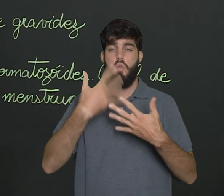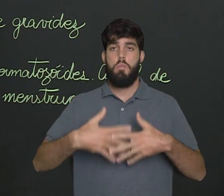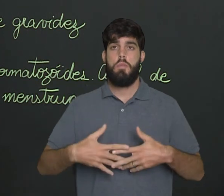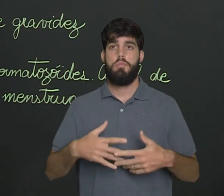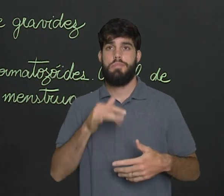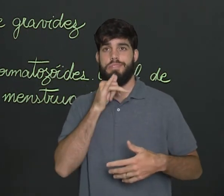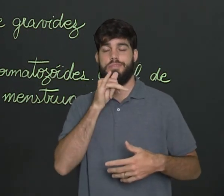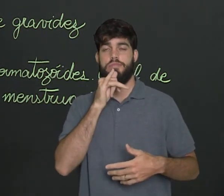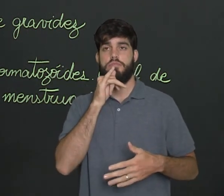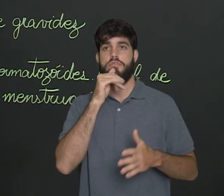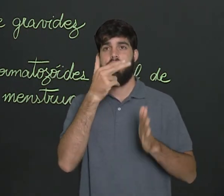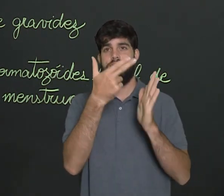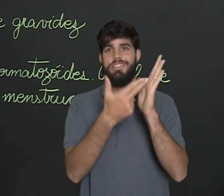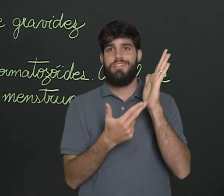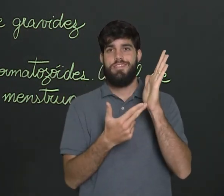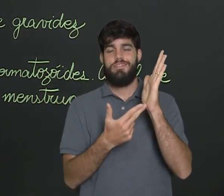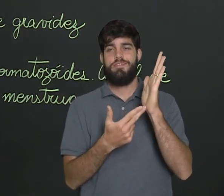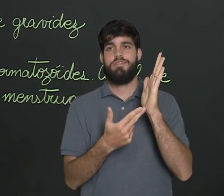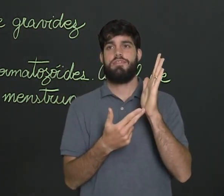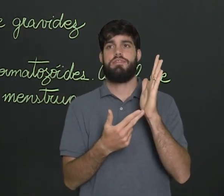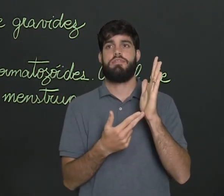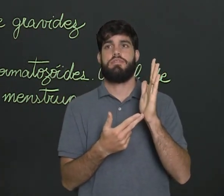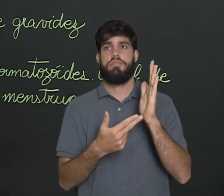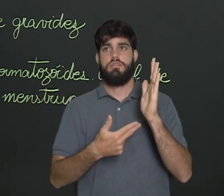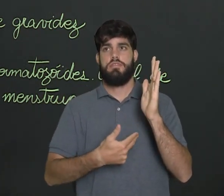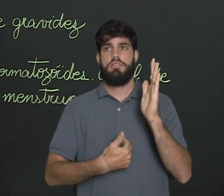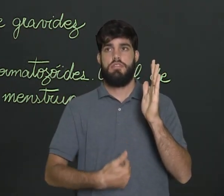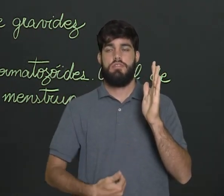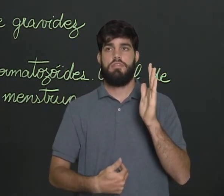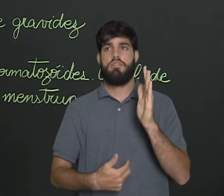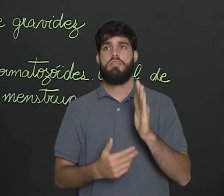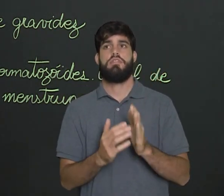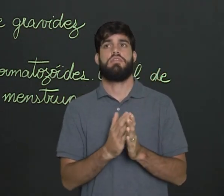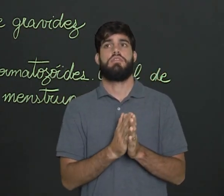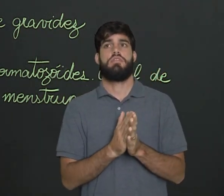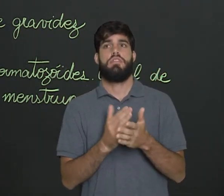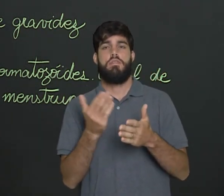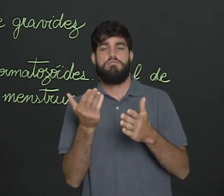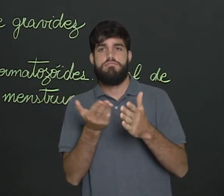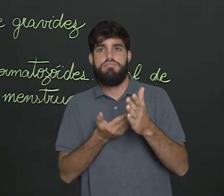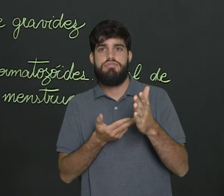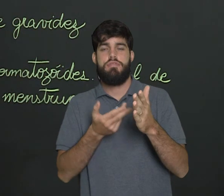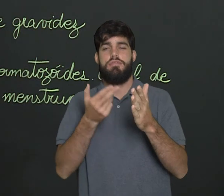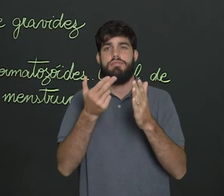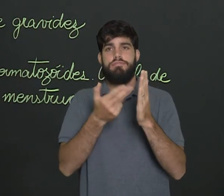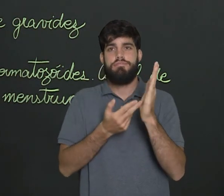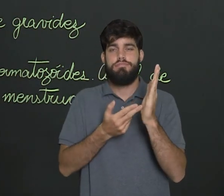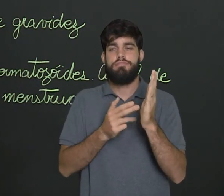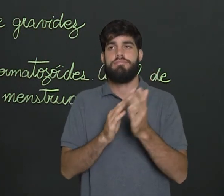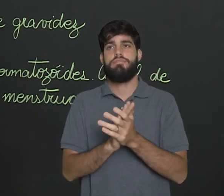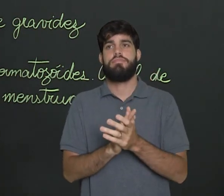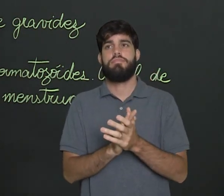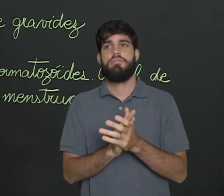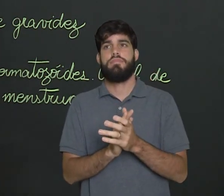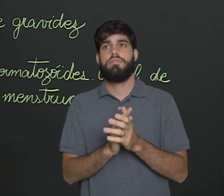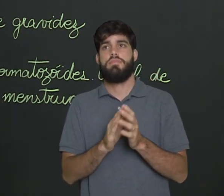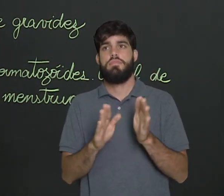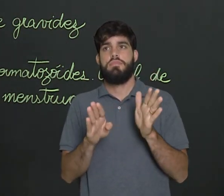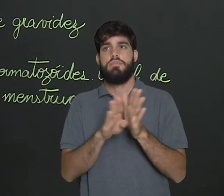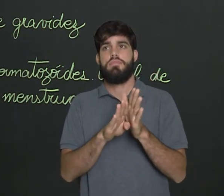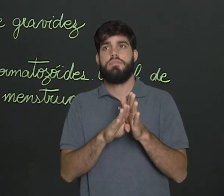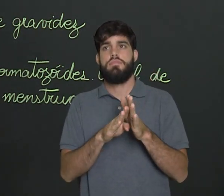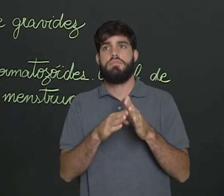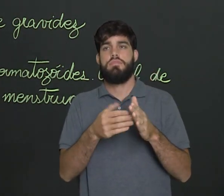então um parto normal, caso seja uma cesárea, vão ser feito um corte, uma sequência de cortes nos músculos, nos